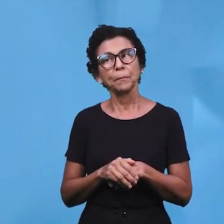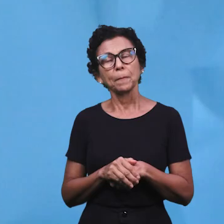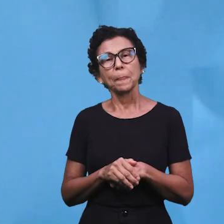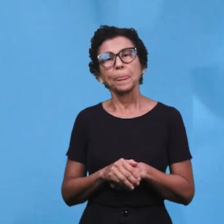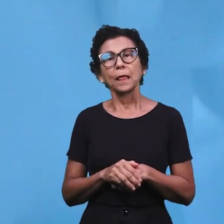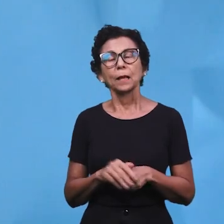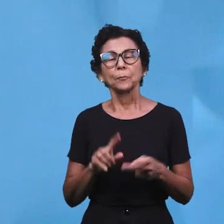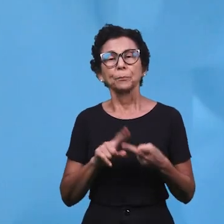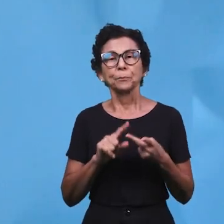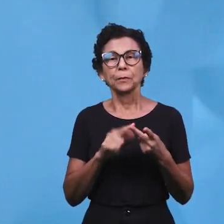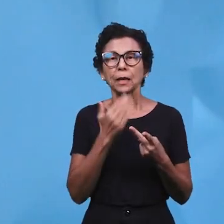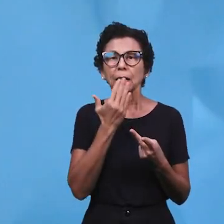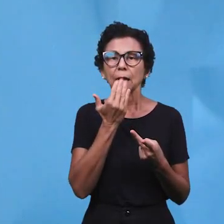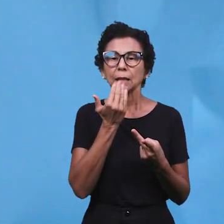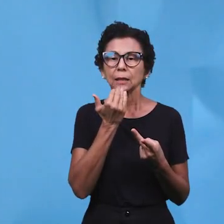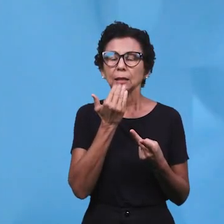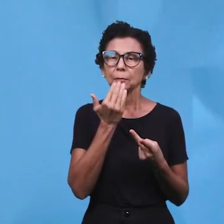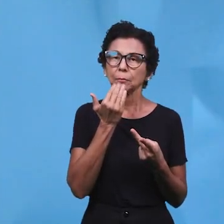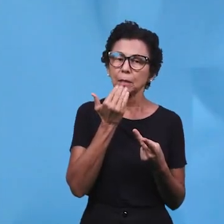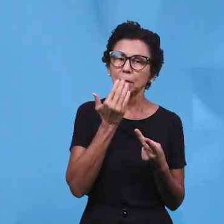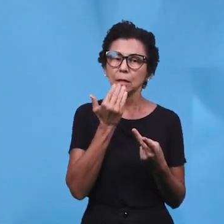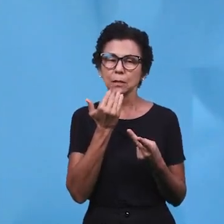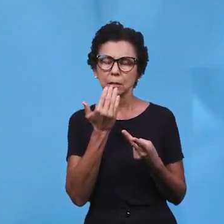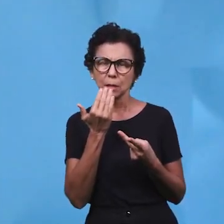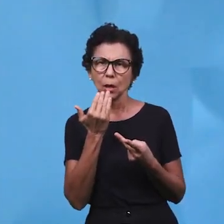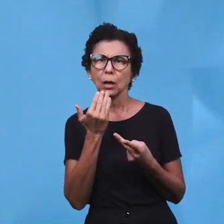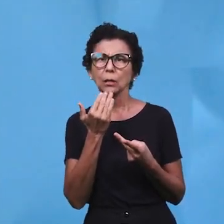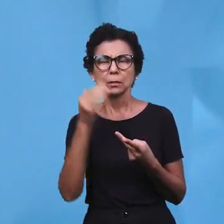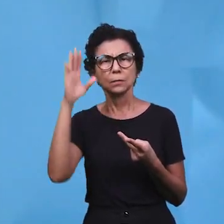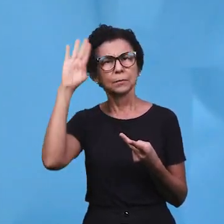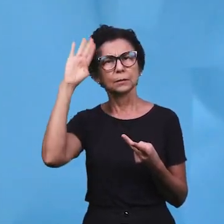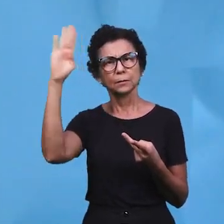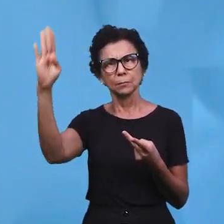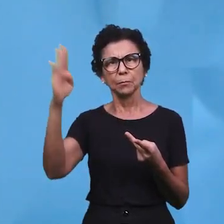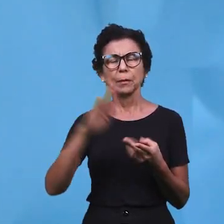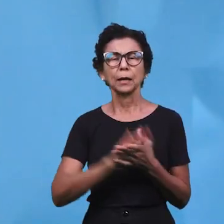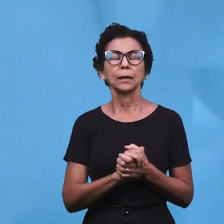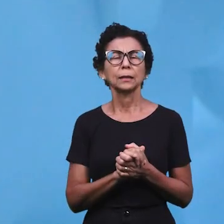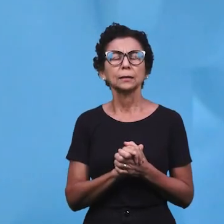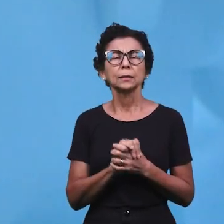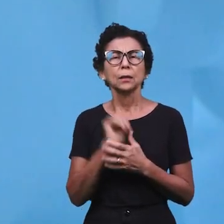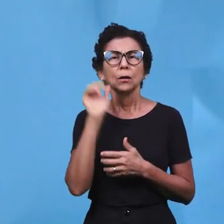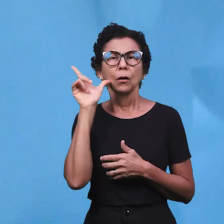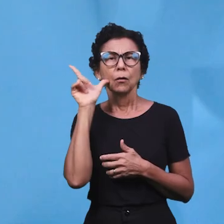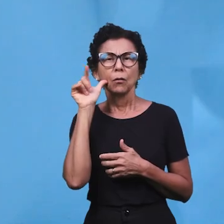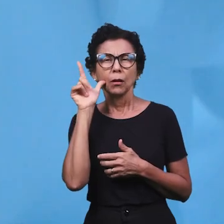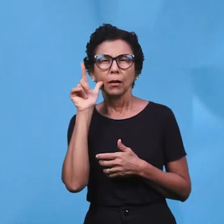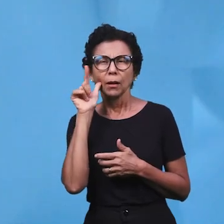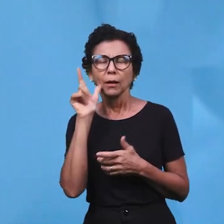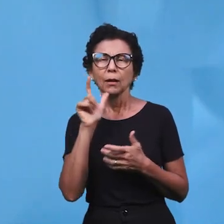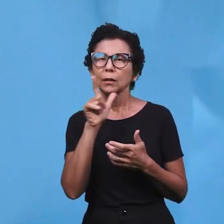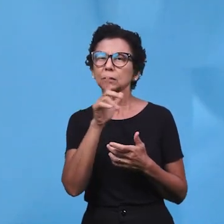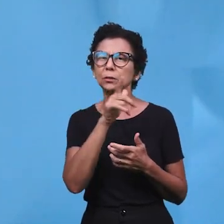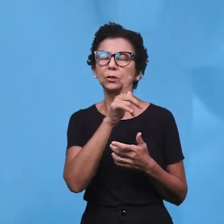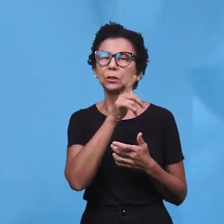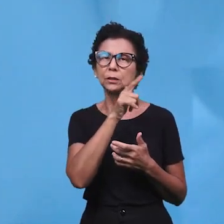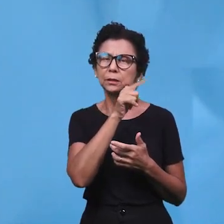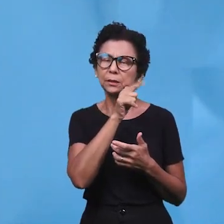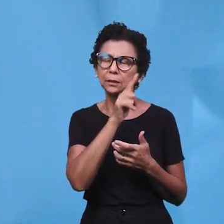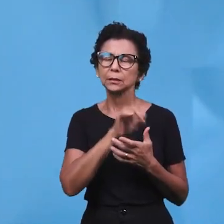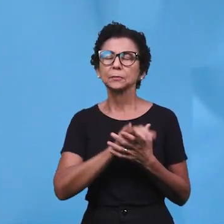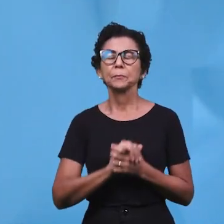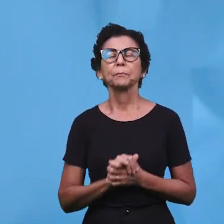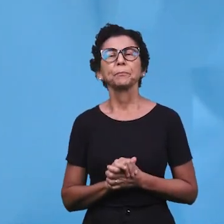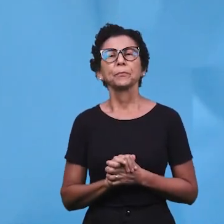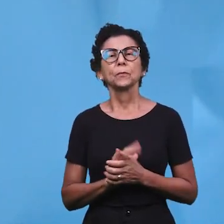nossas refeições previsíveis, né? As refeições principais, os lanches, os nossos hábitos,